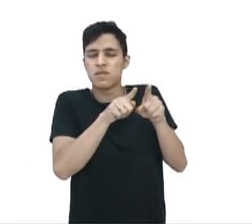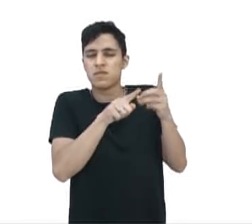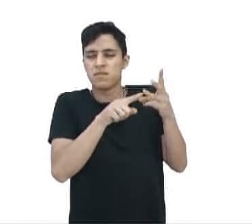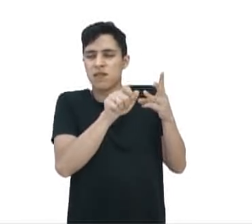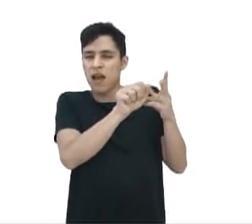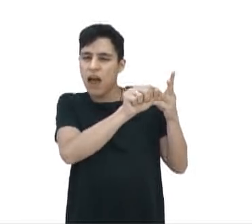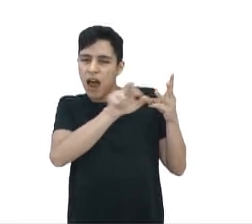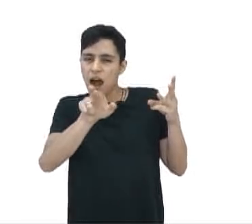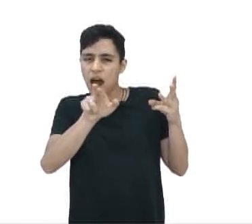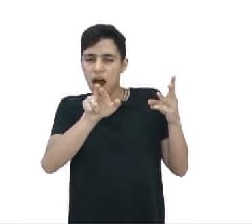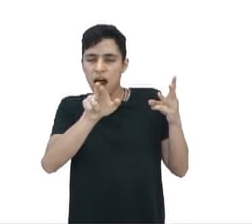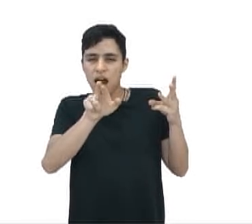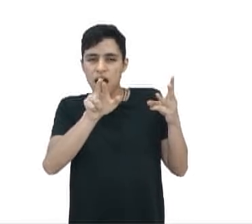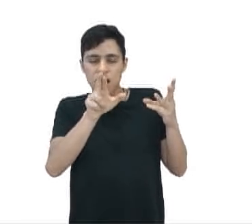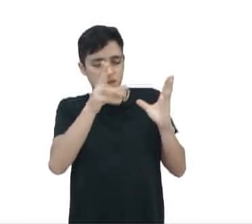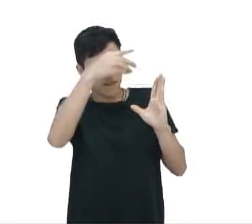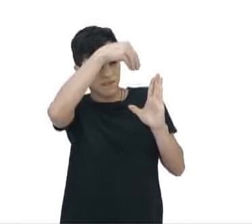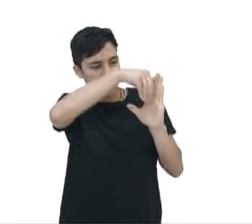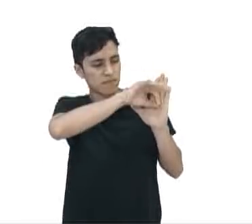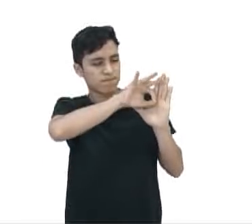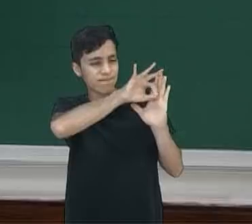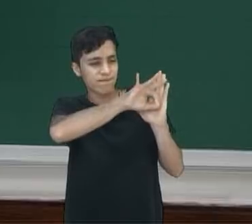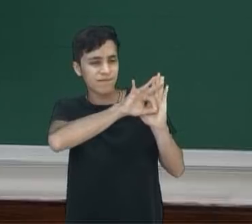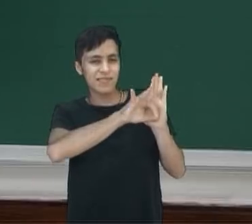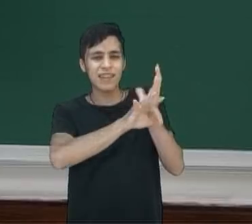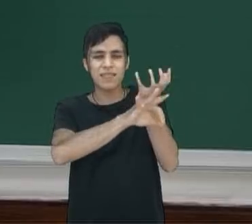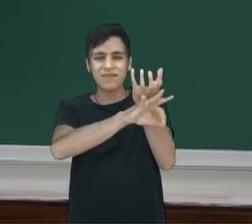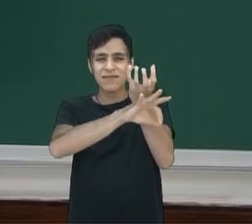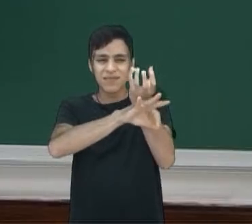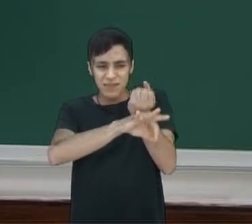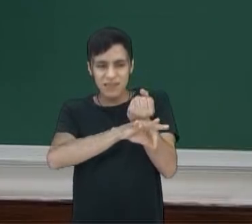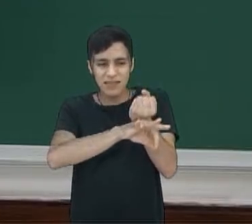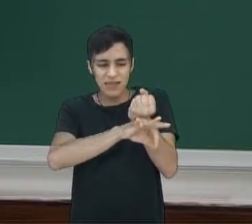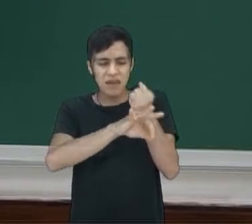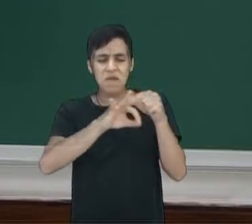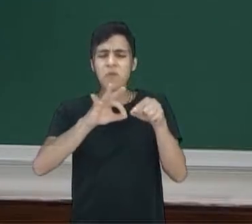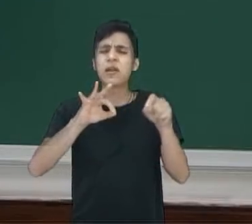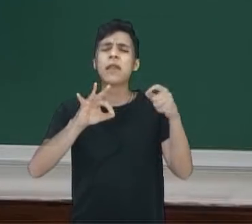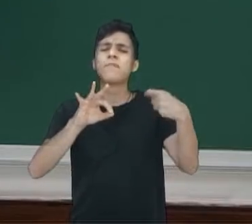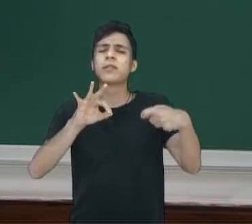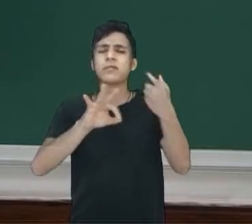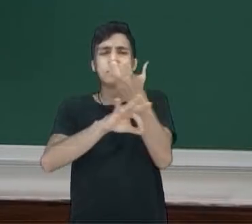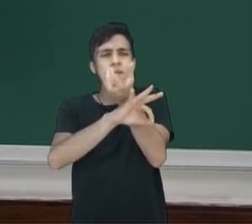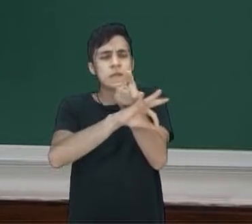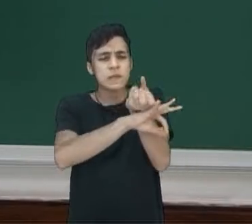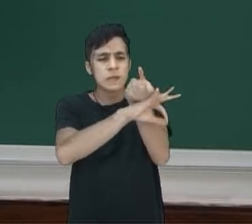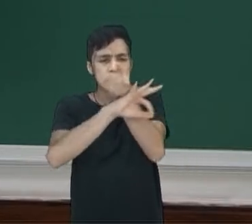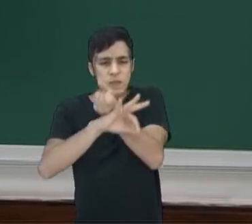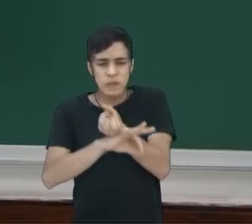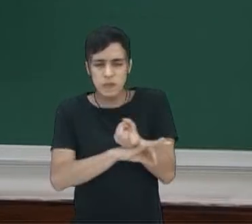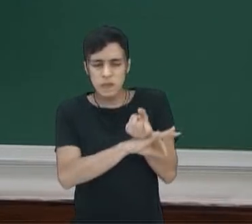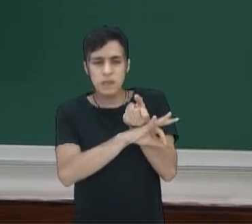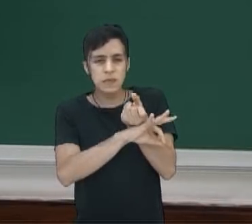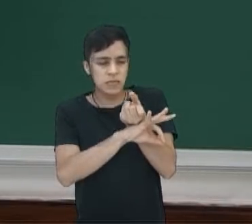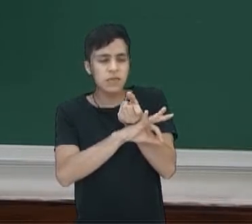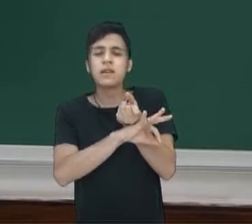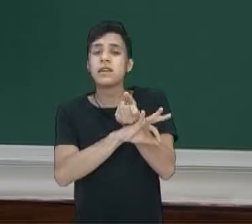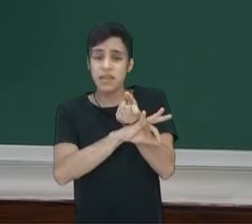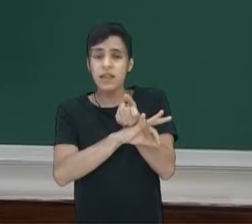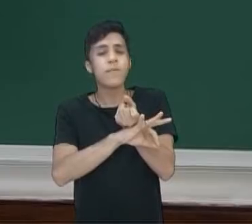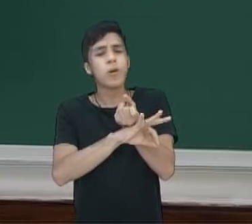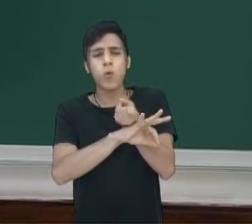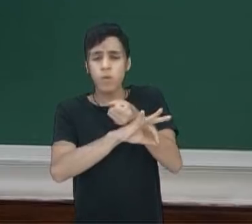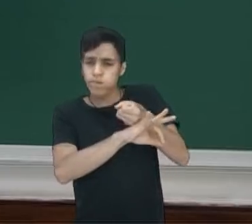células, faz com que elas consigam receber esses produtos que elas precisam e, ao mesmo tempo, elas